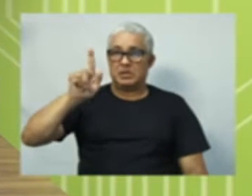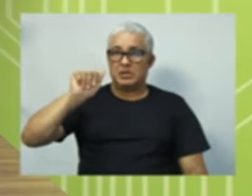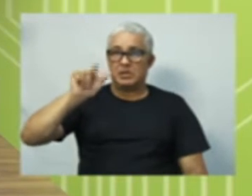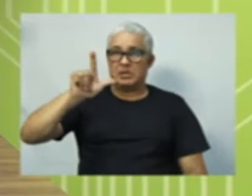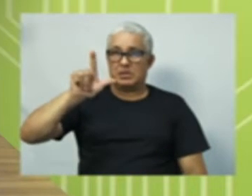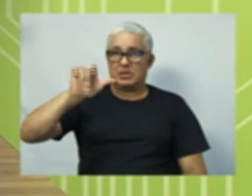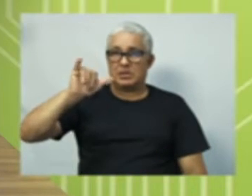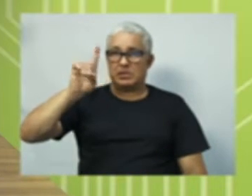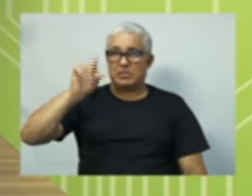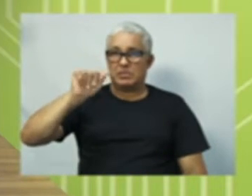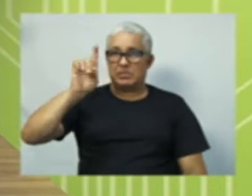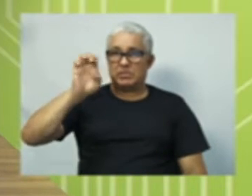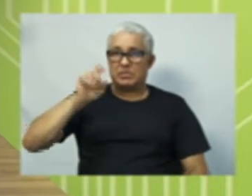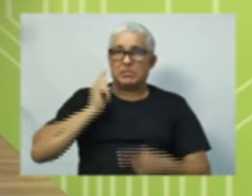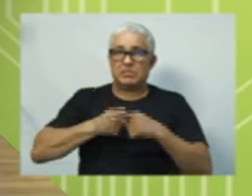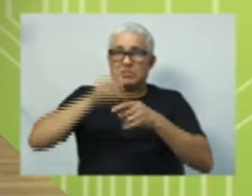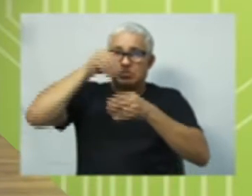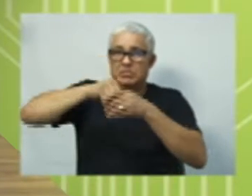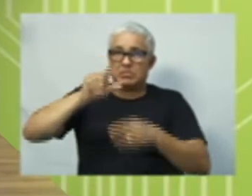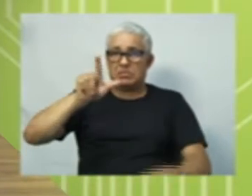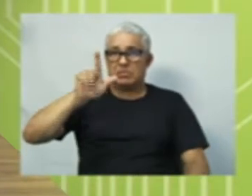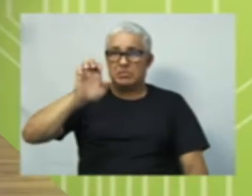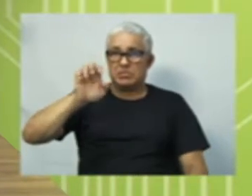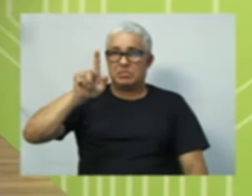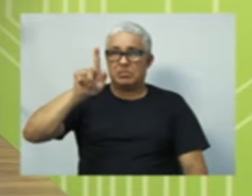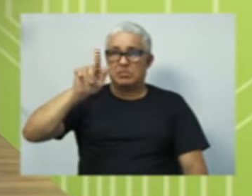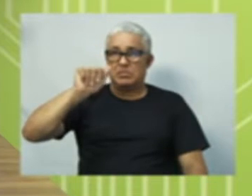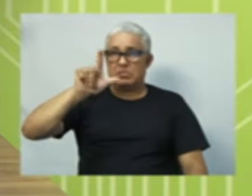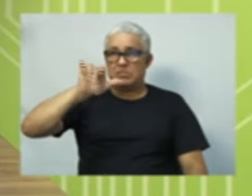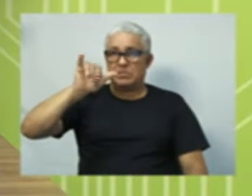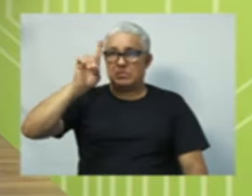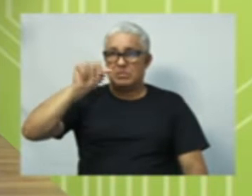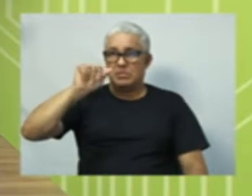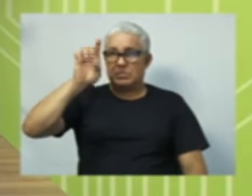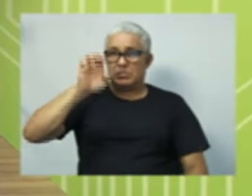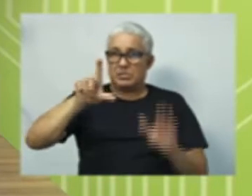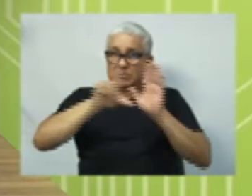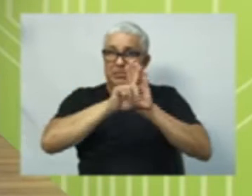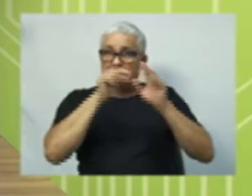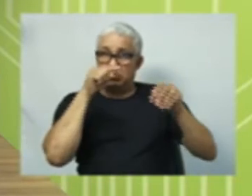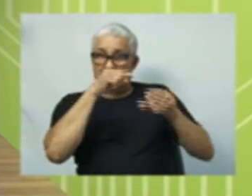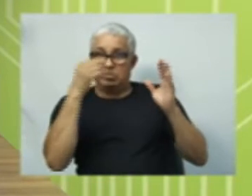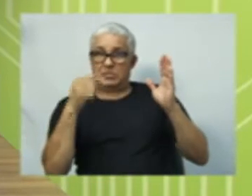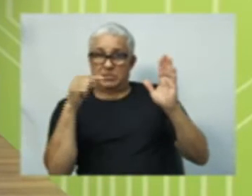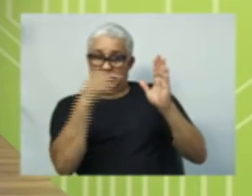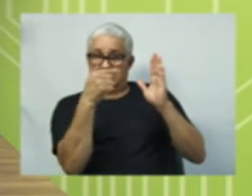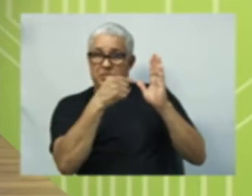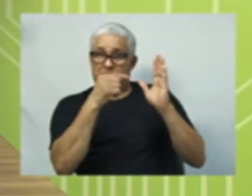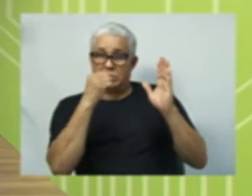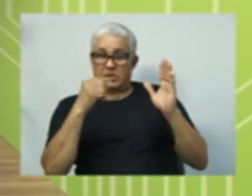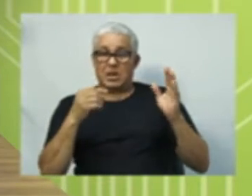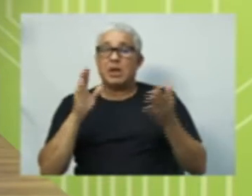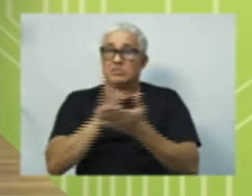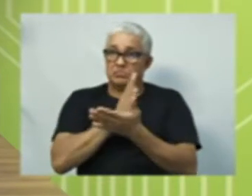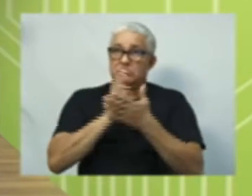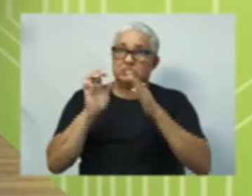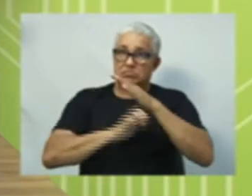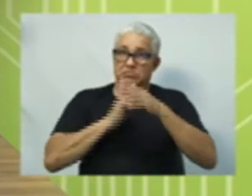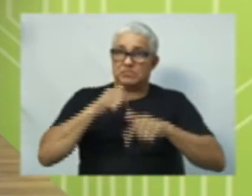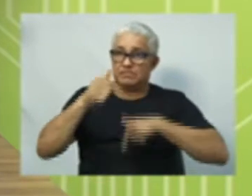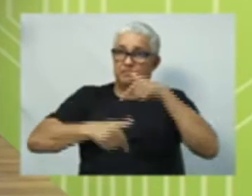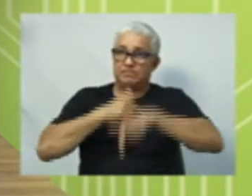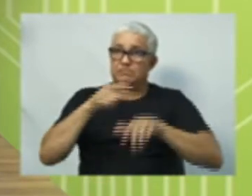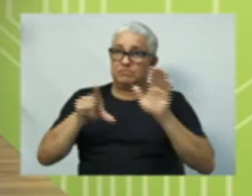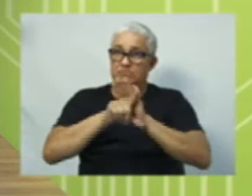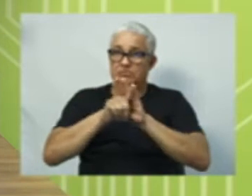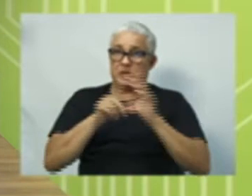legalidade. E por que dentro da legalidade? Algumas empresas acham, não, muita gente trabalha de forma legal e ganha muito. Ok.